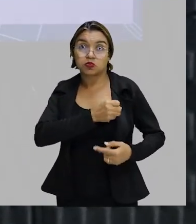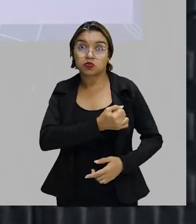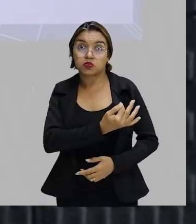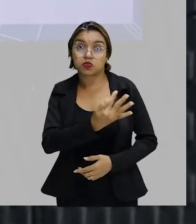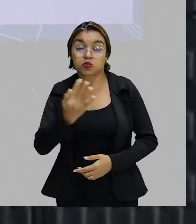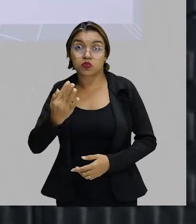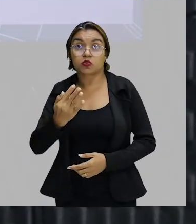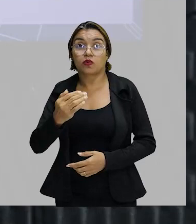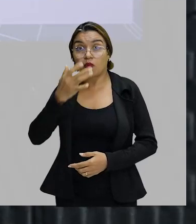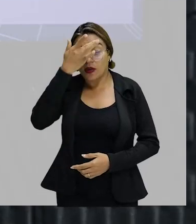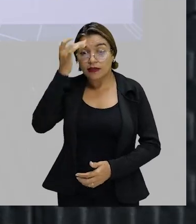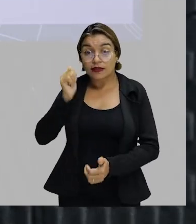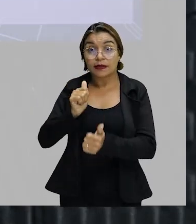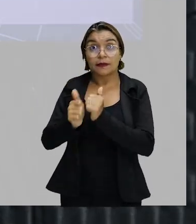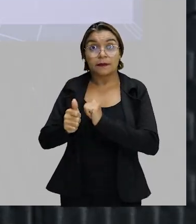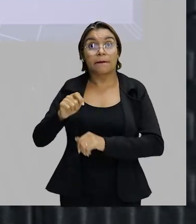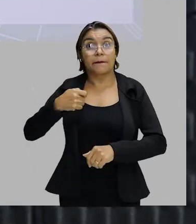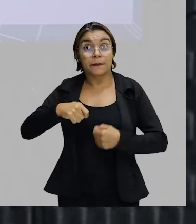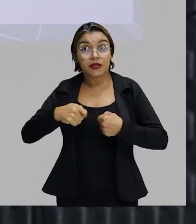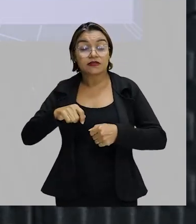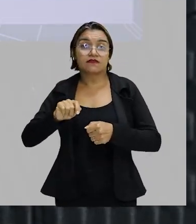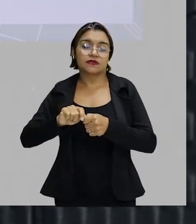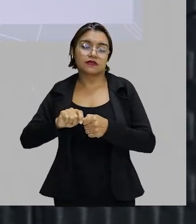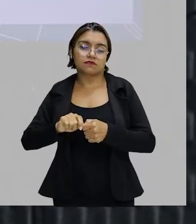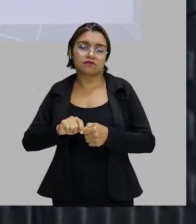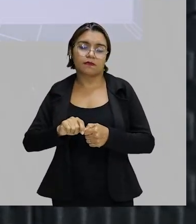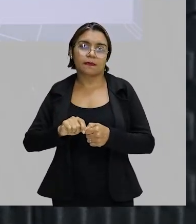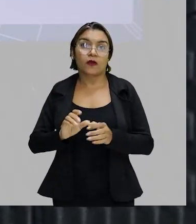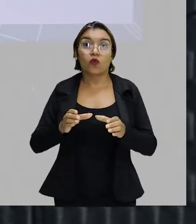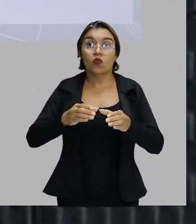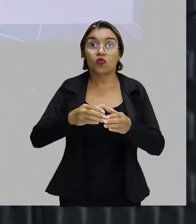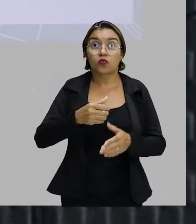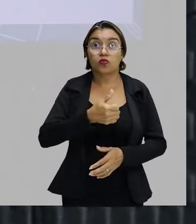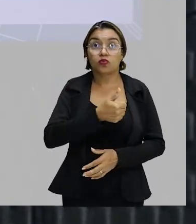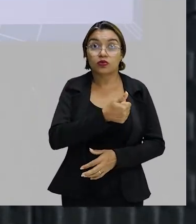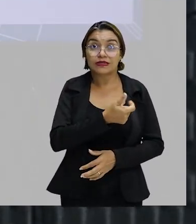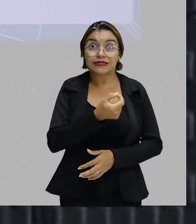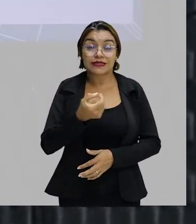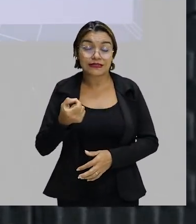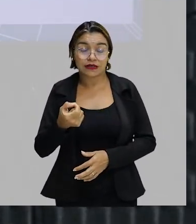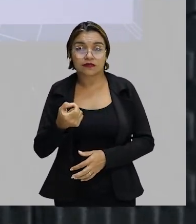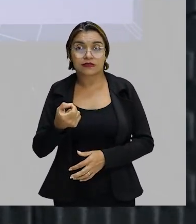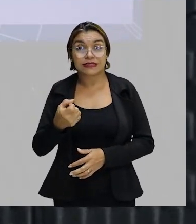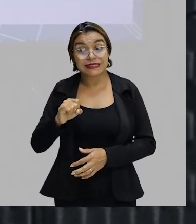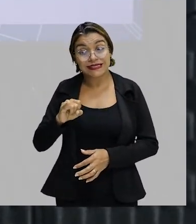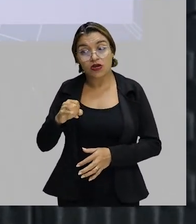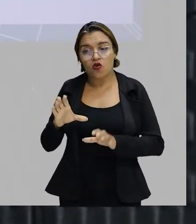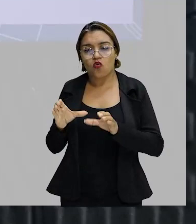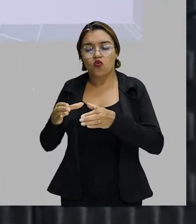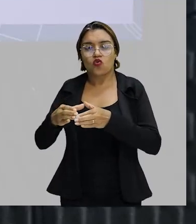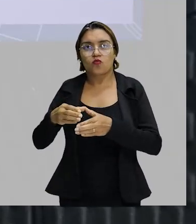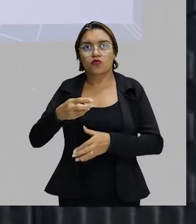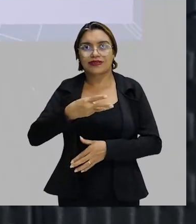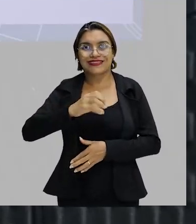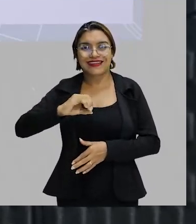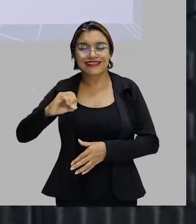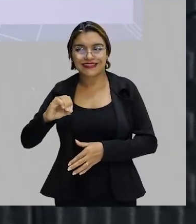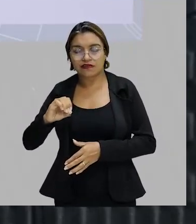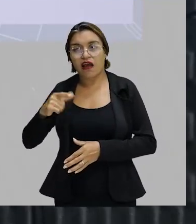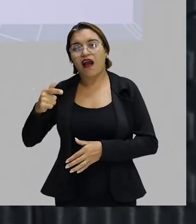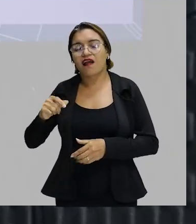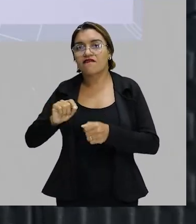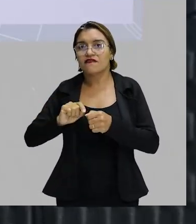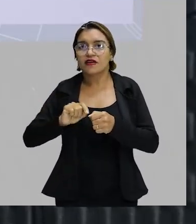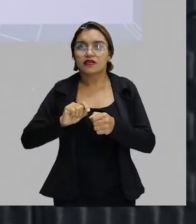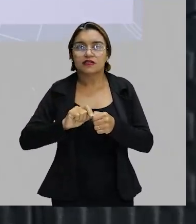atleta devem realizar o salto do Grupo 100 do grupo 200 eu tô no grupo 300 eu realizo um salto do grupo 500